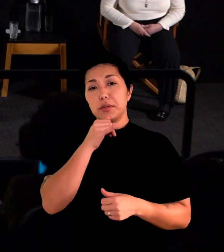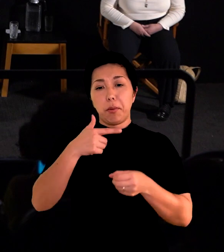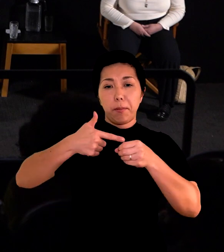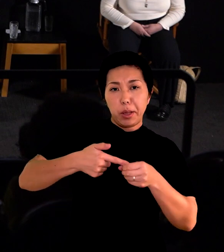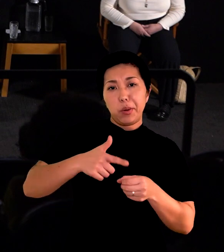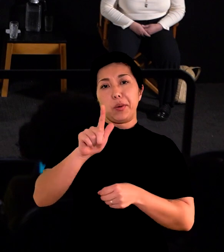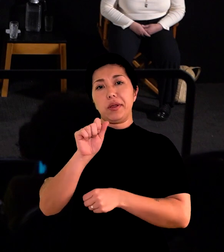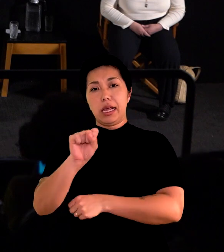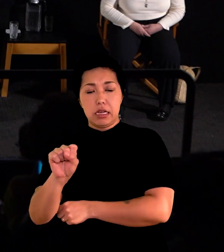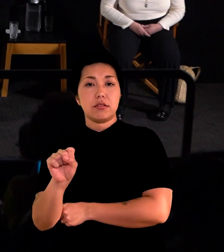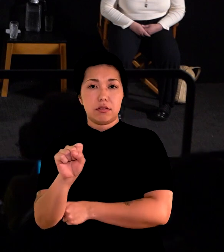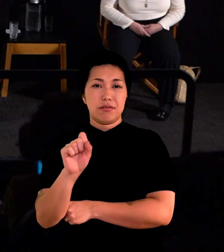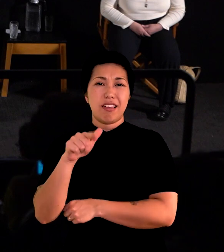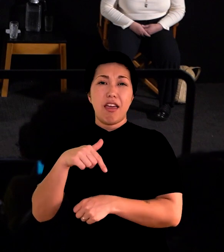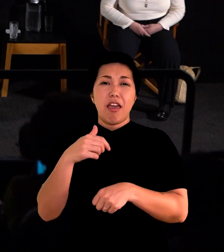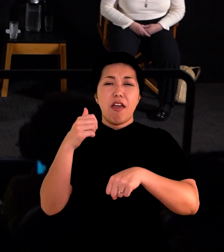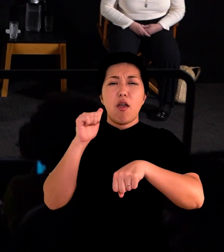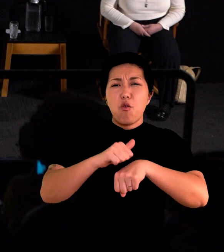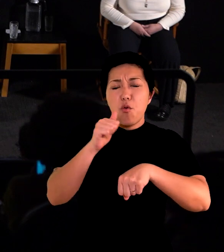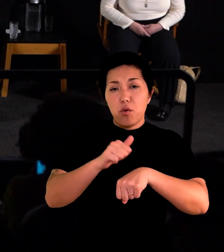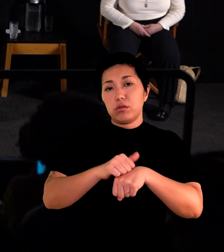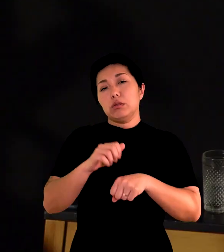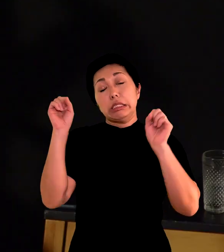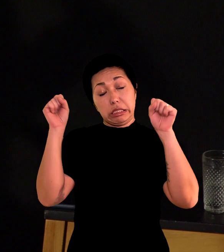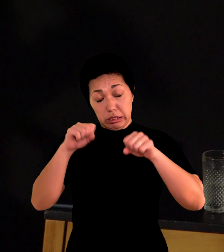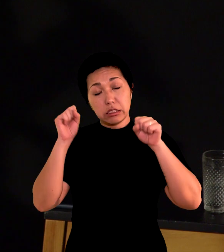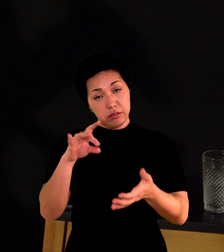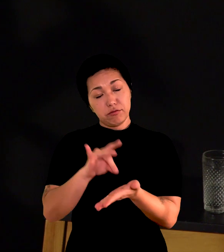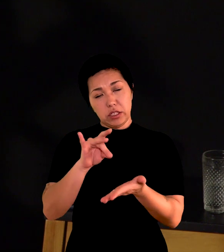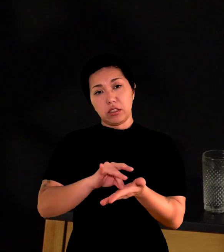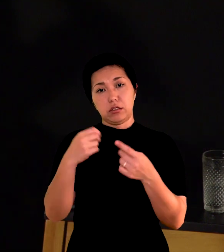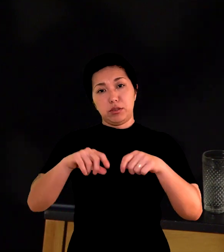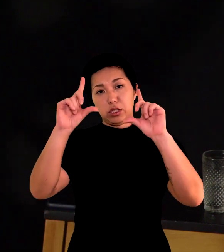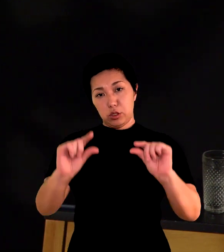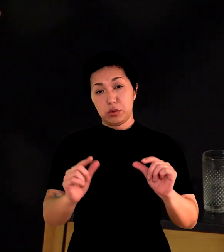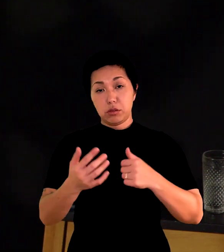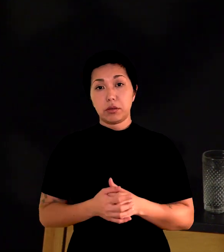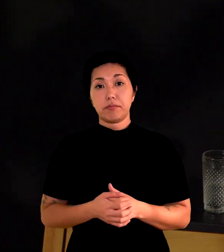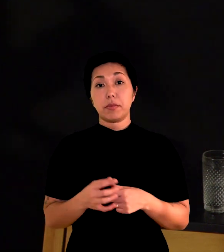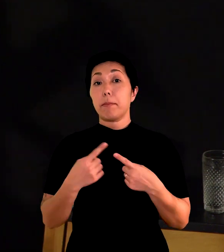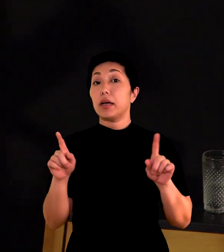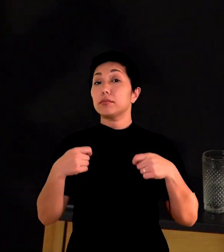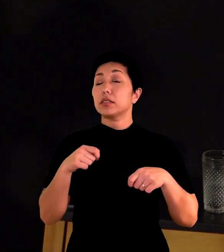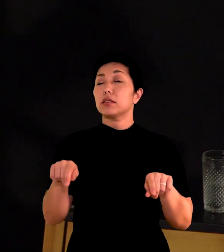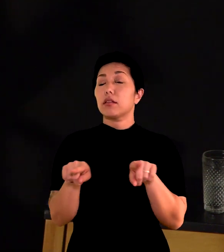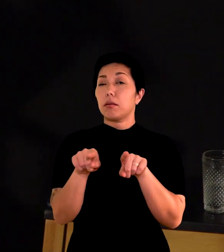todo petróleo e gás, que são fósseis, é verdade, a gente vai ter que